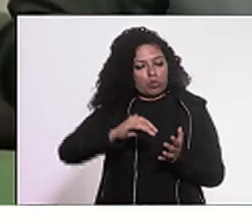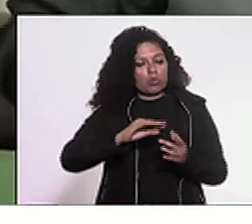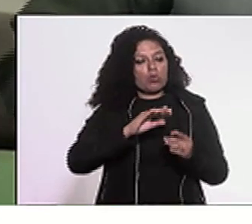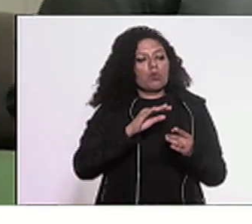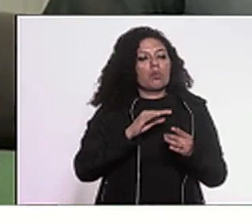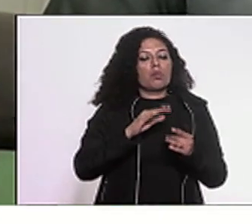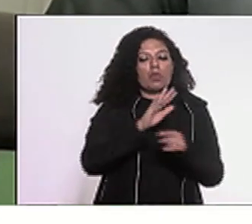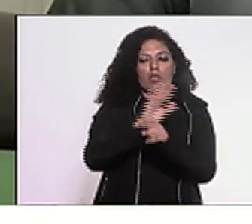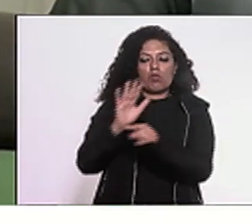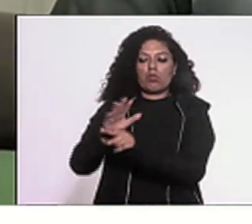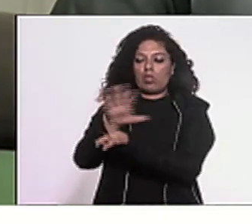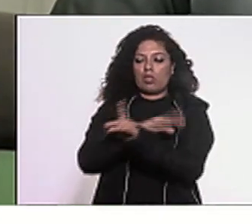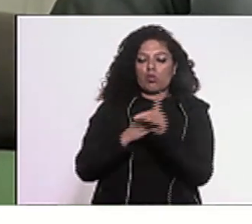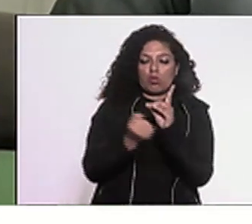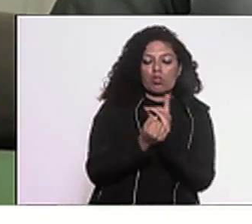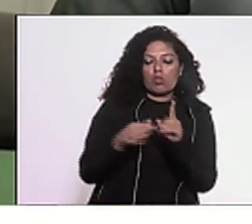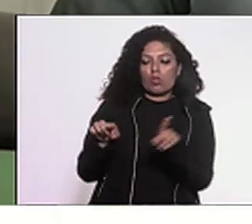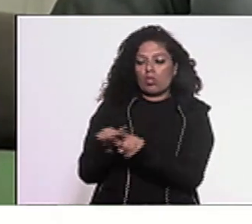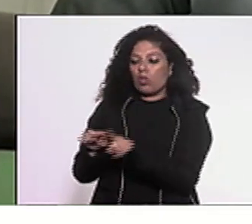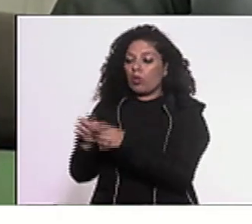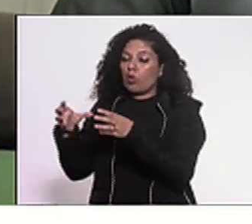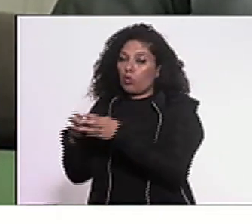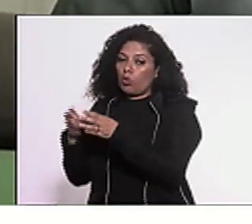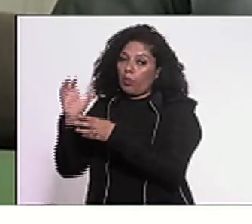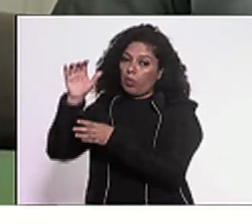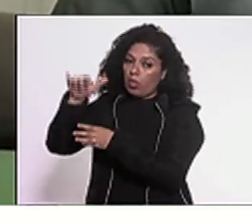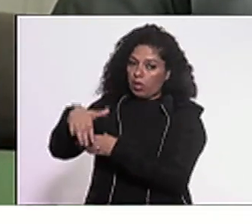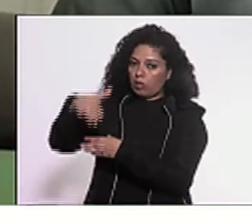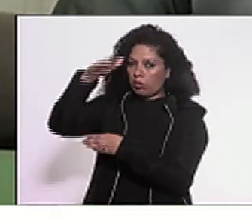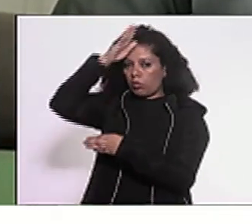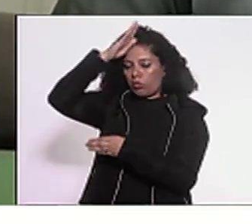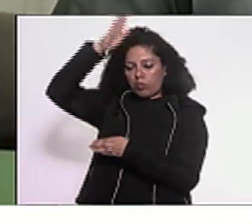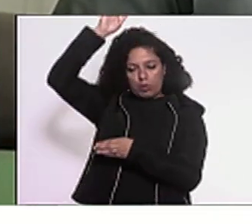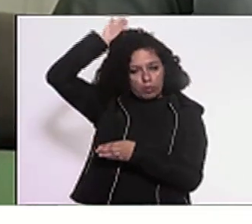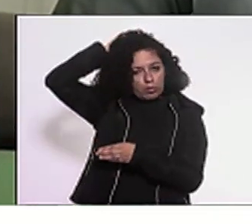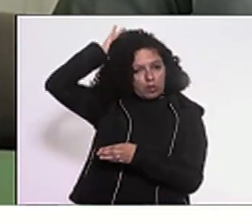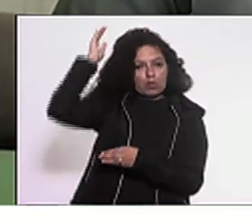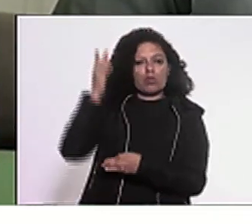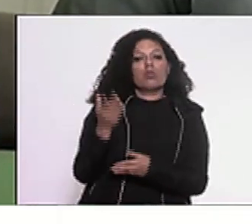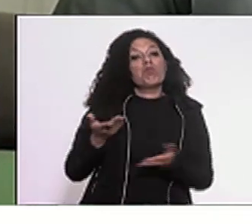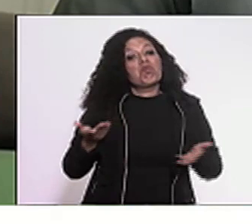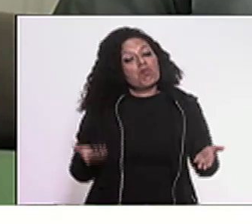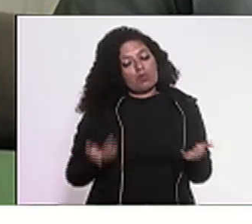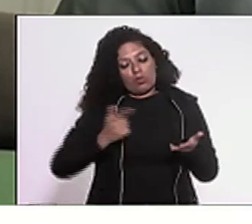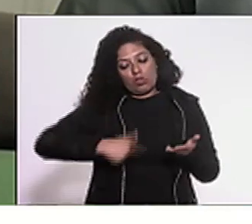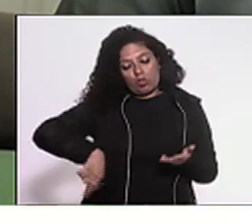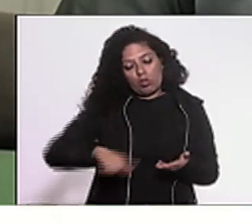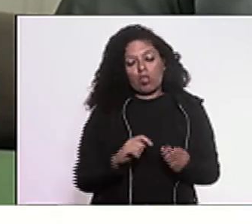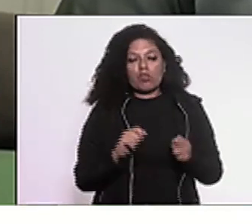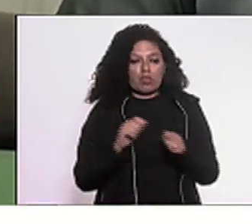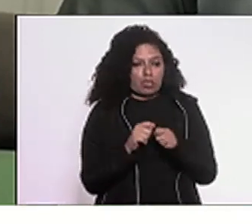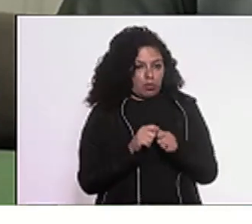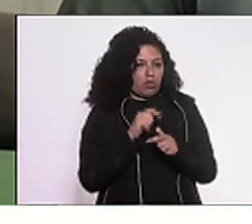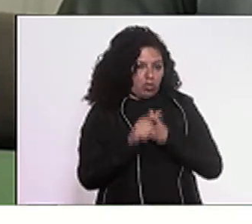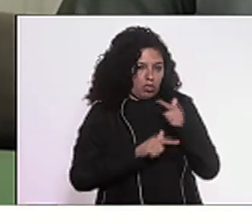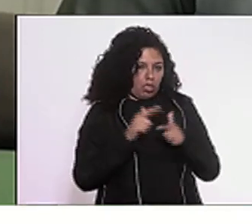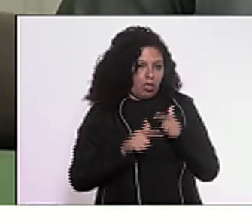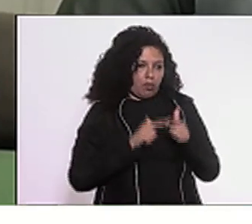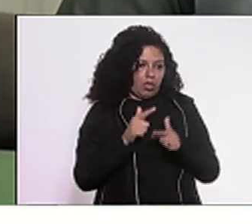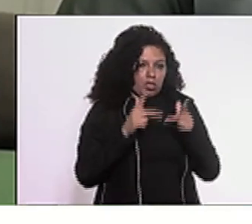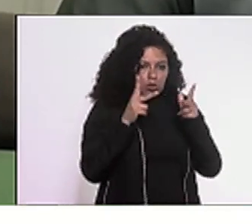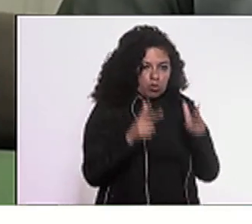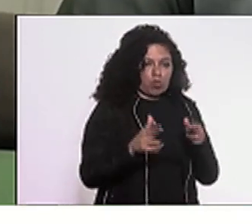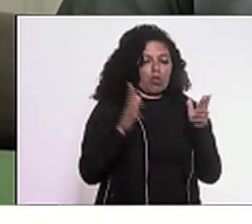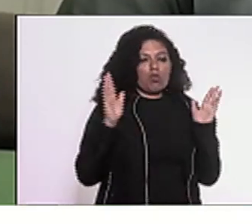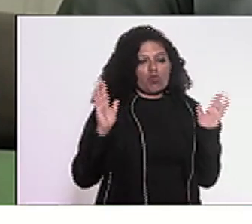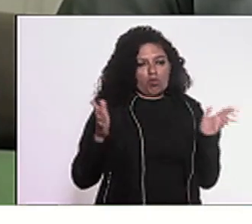população quanto ao público interno, e, de certa forma, nós já fazemos esse trabalho lá, né?